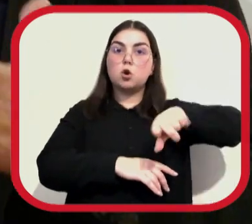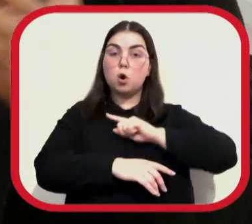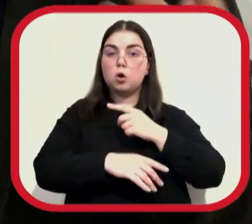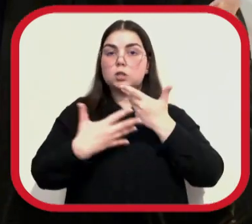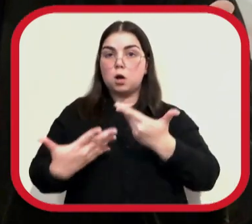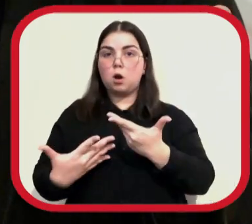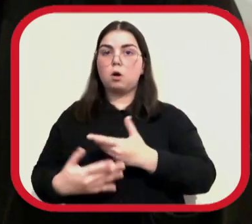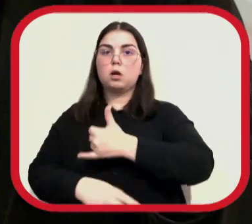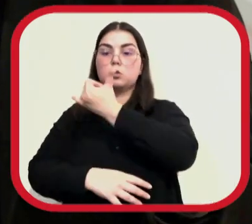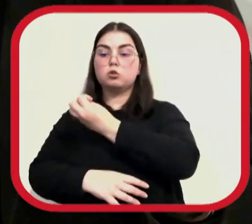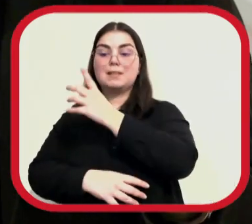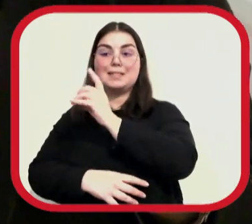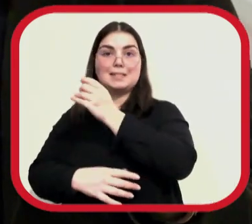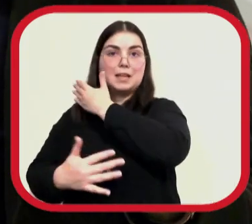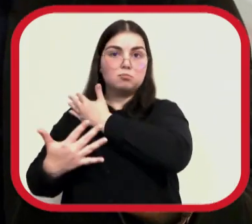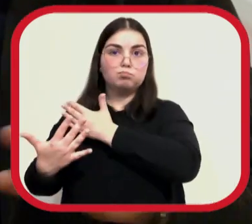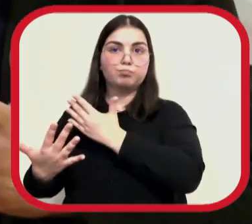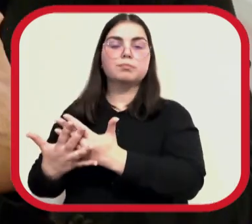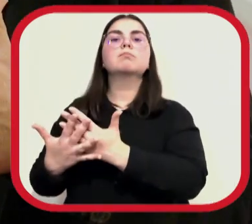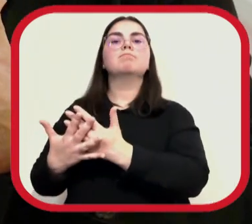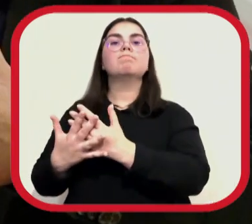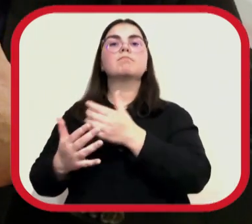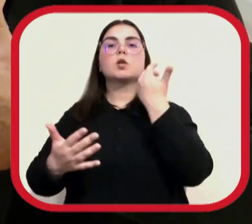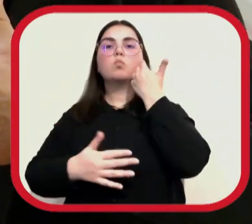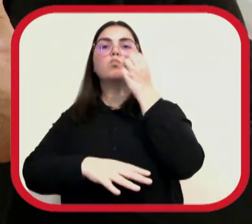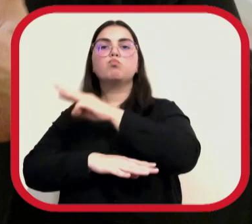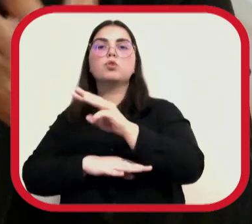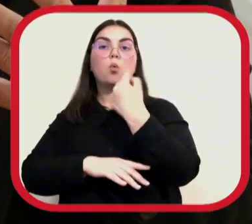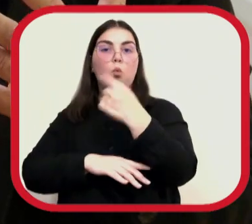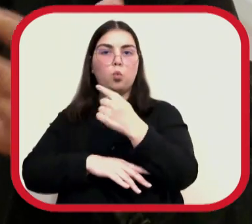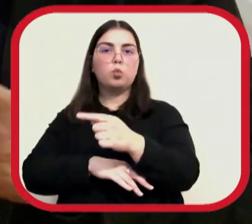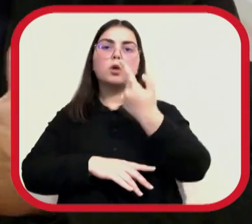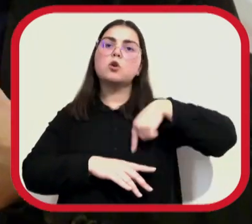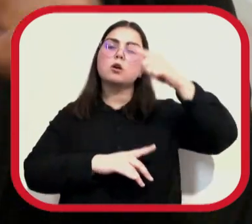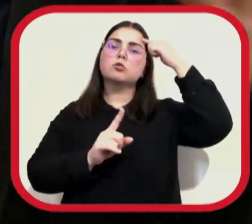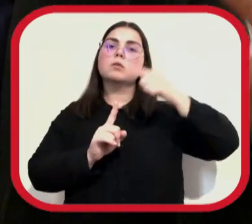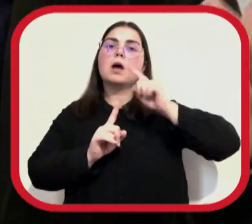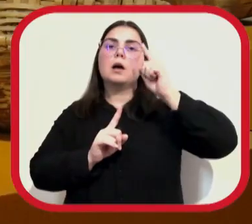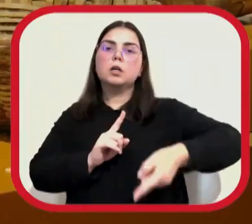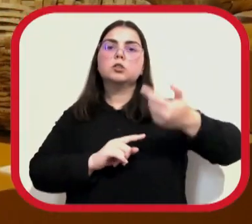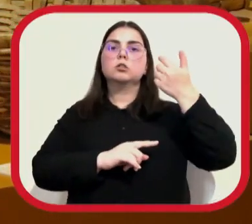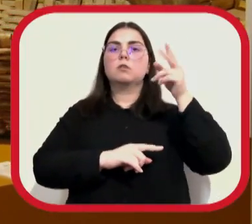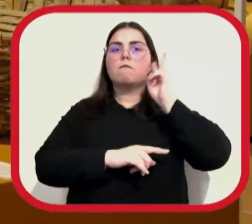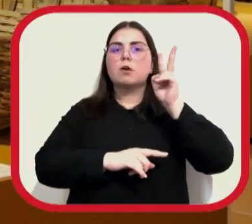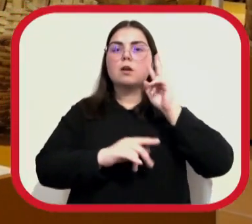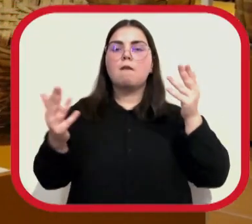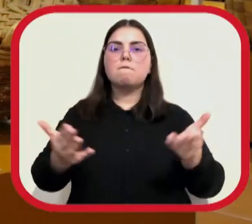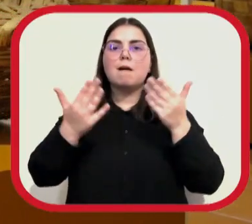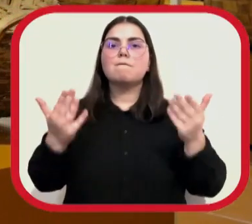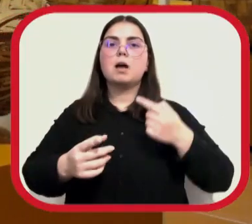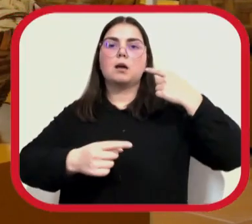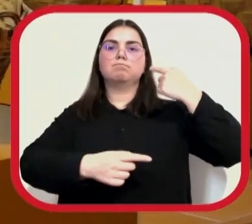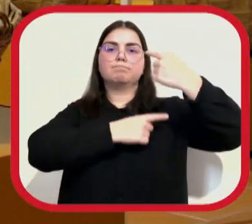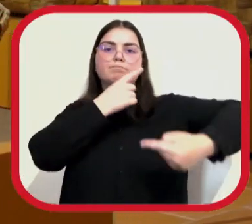museu desde 2016 e é no sentido de valorizar as produções